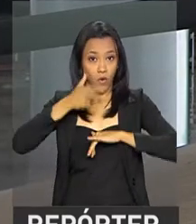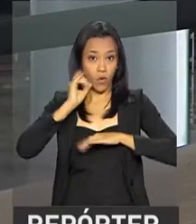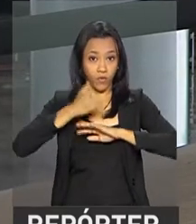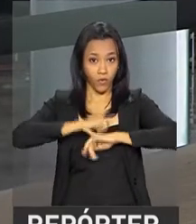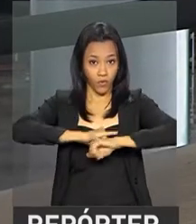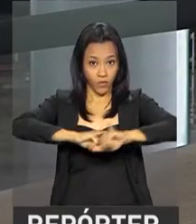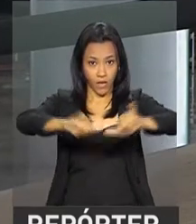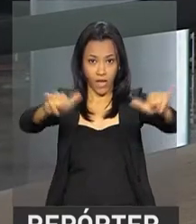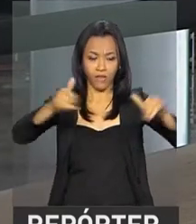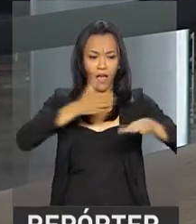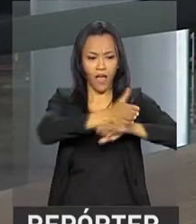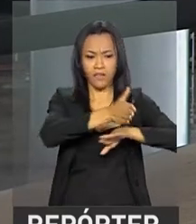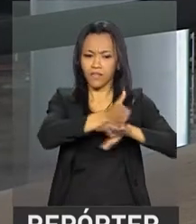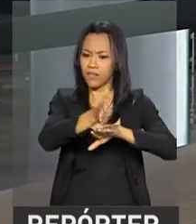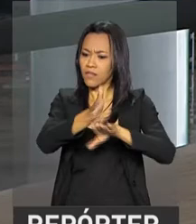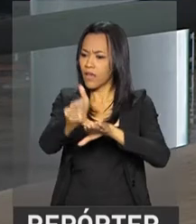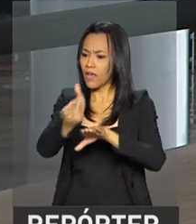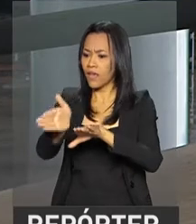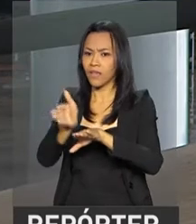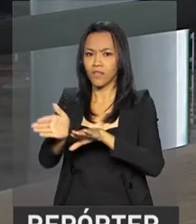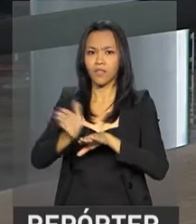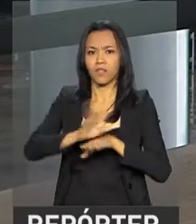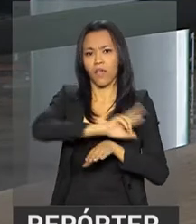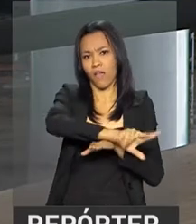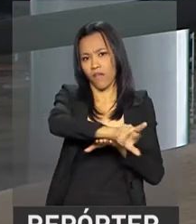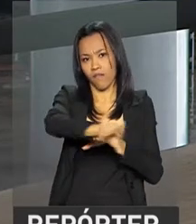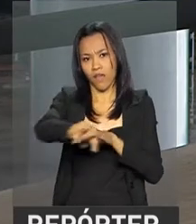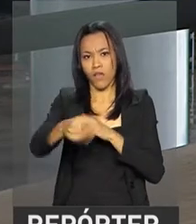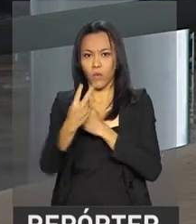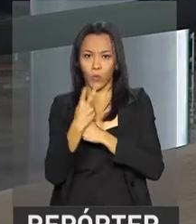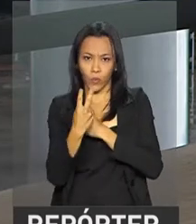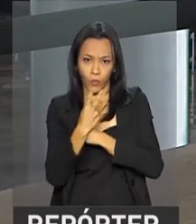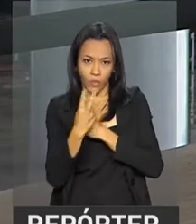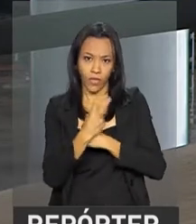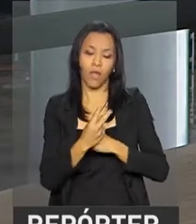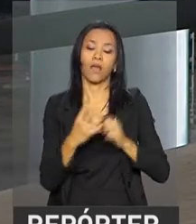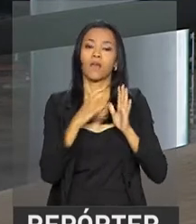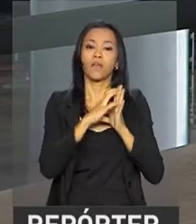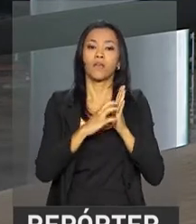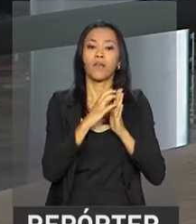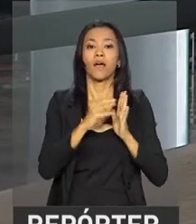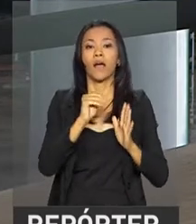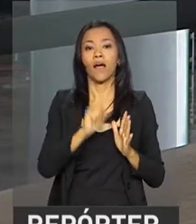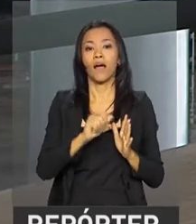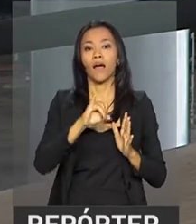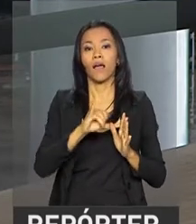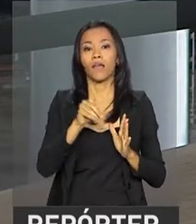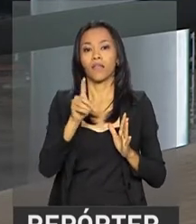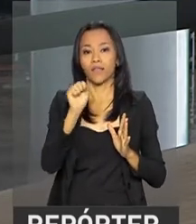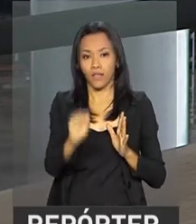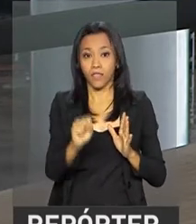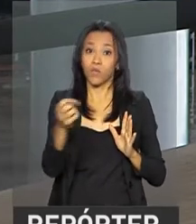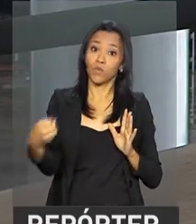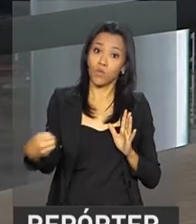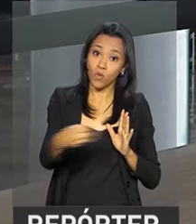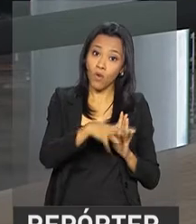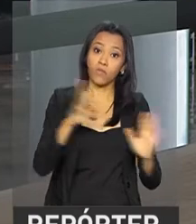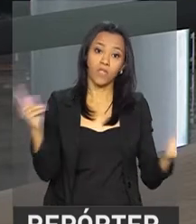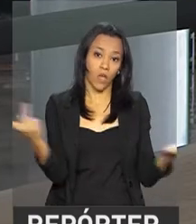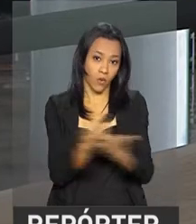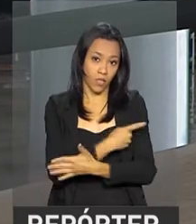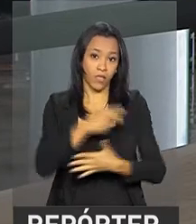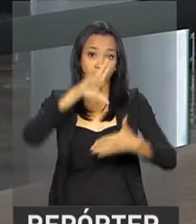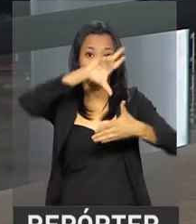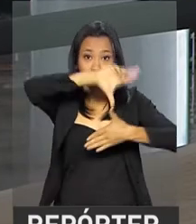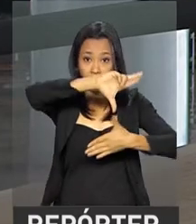todas as opções de prevenção ao hiv poderia reduzir o número de novos casos na américa latina e